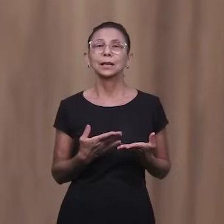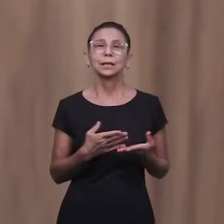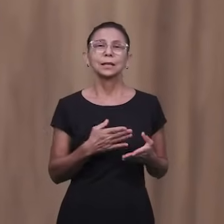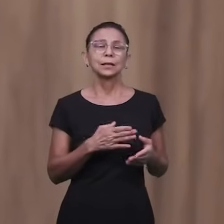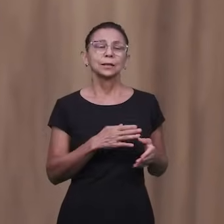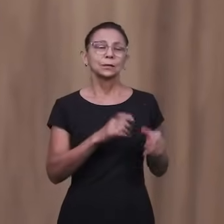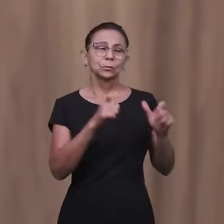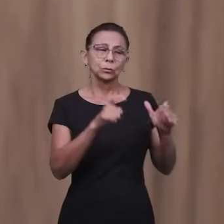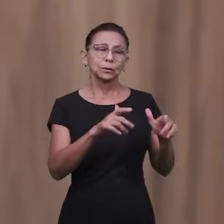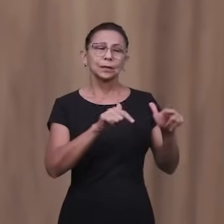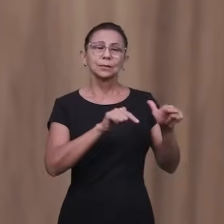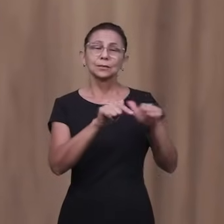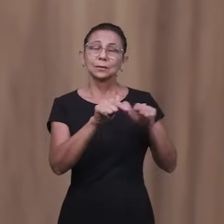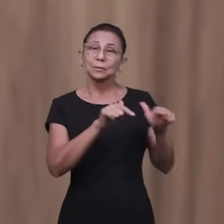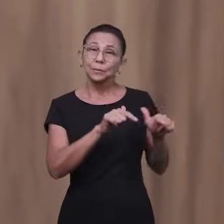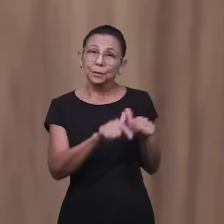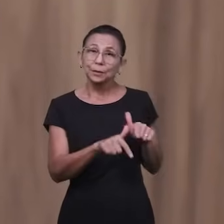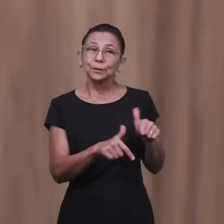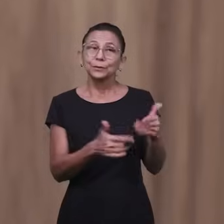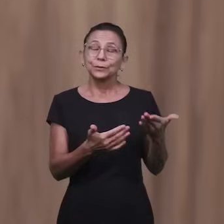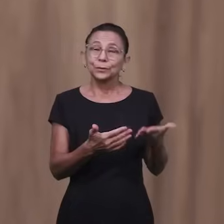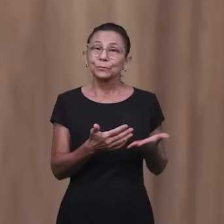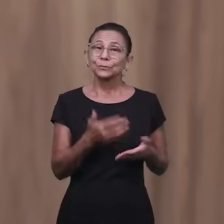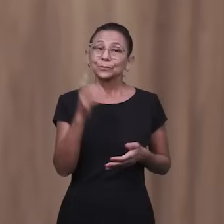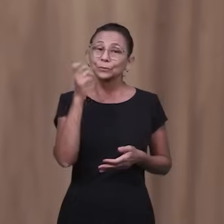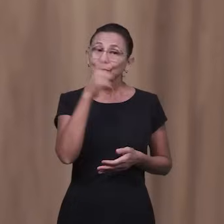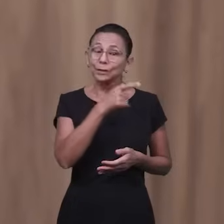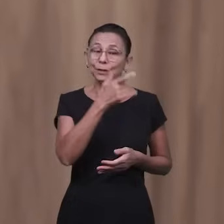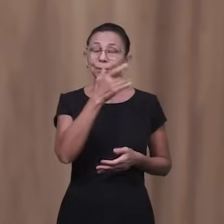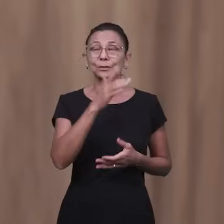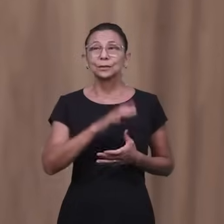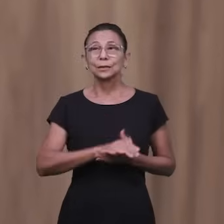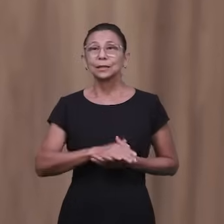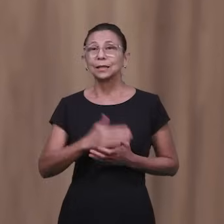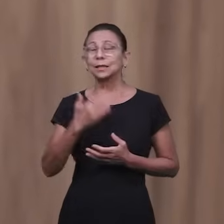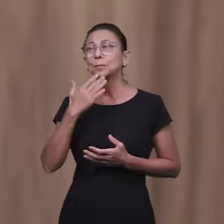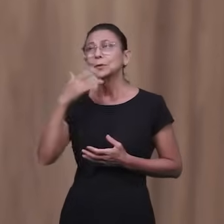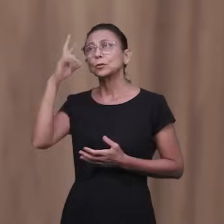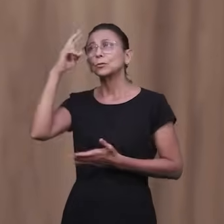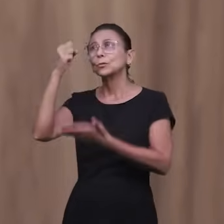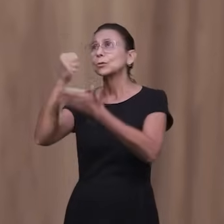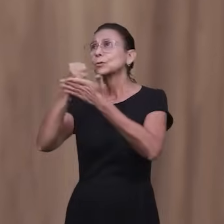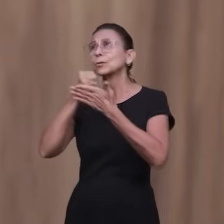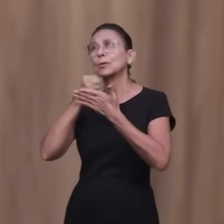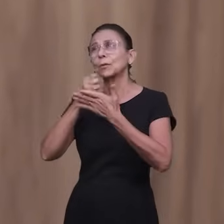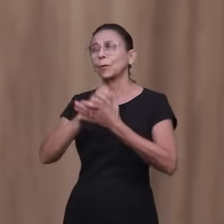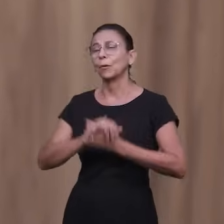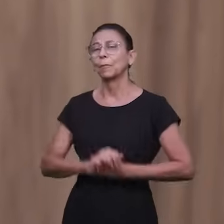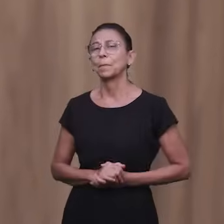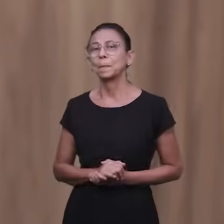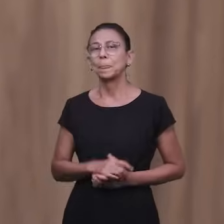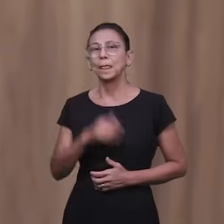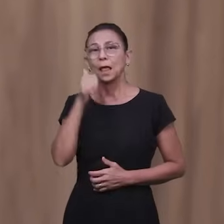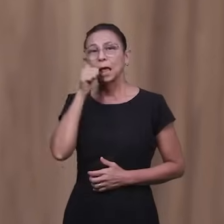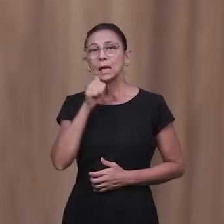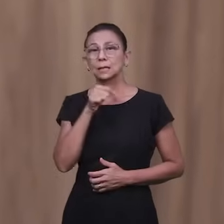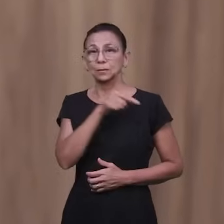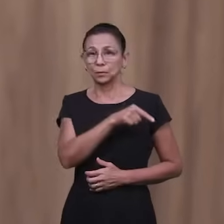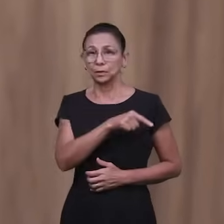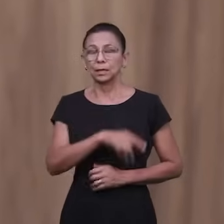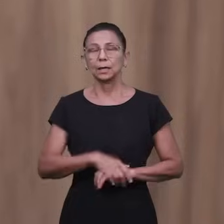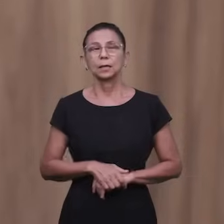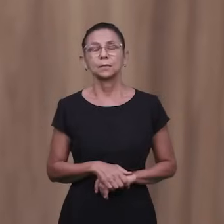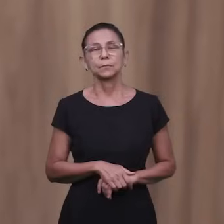da ligação, ela estava sentada no ponto de ônibus, né, e ela olhou para frente,